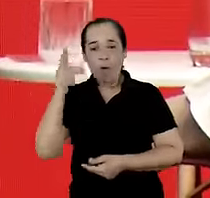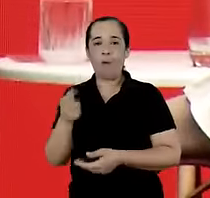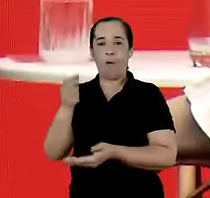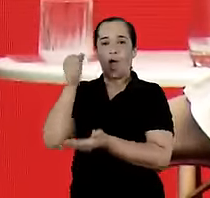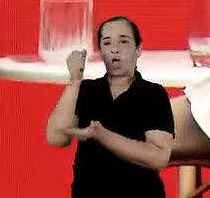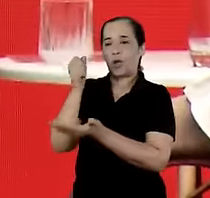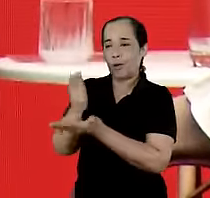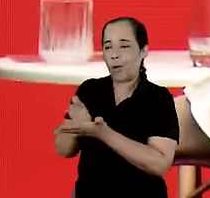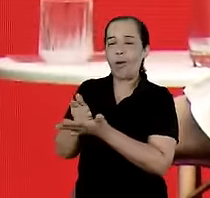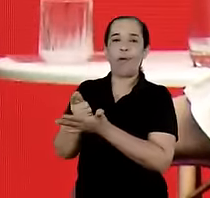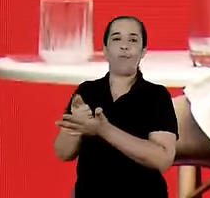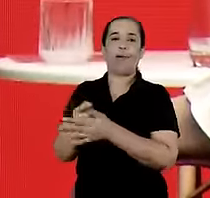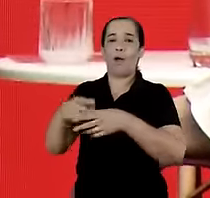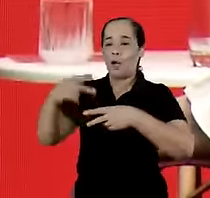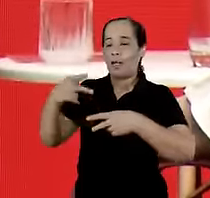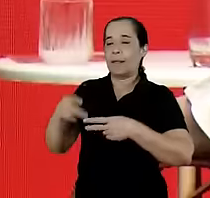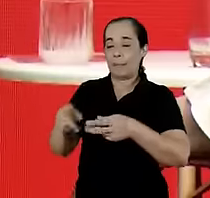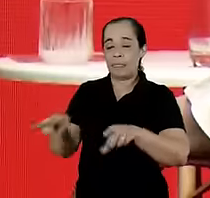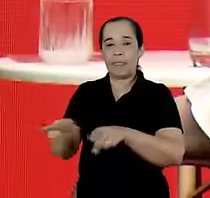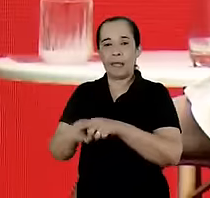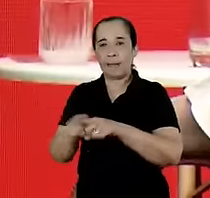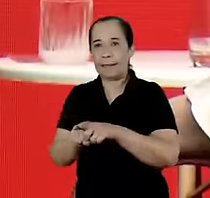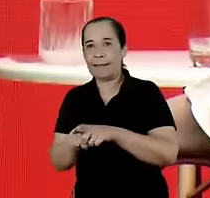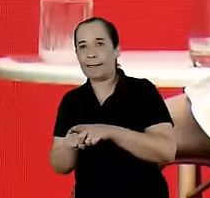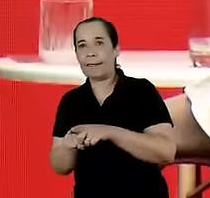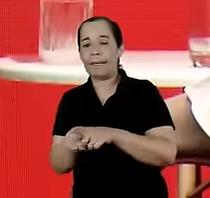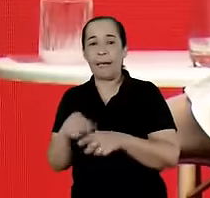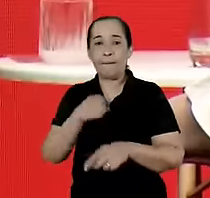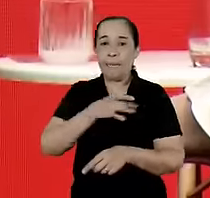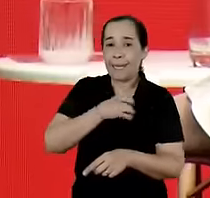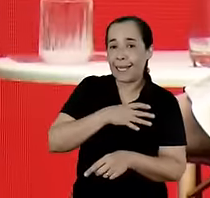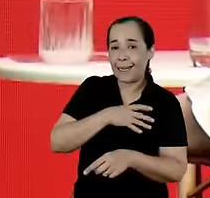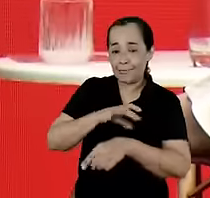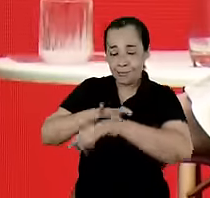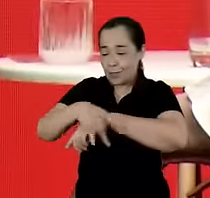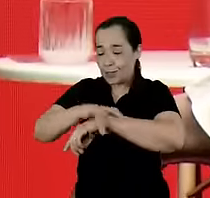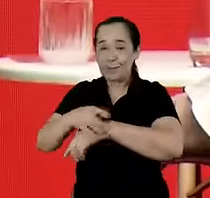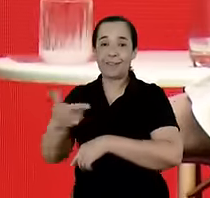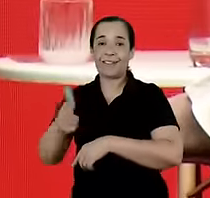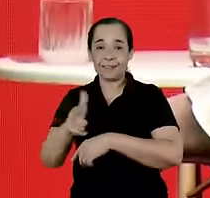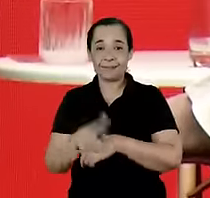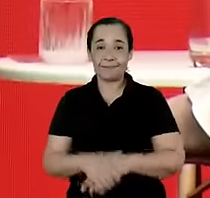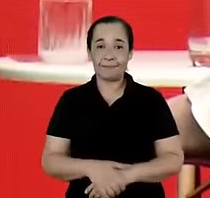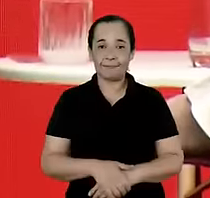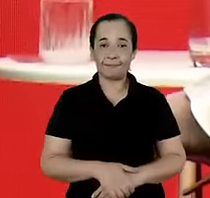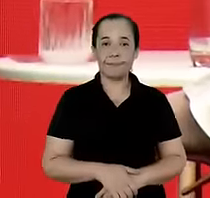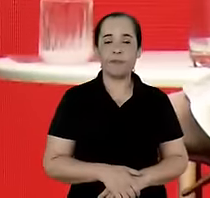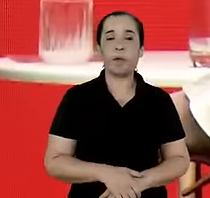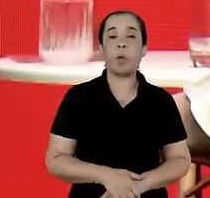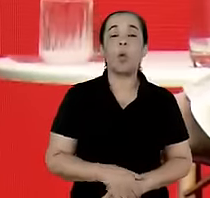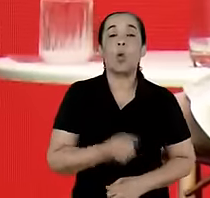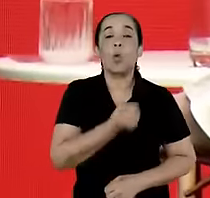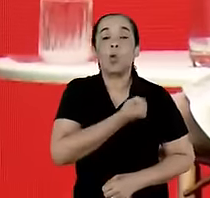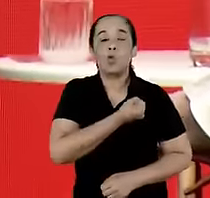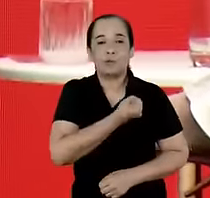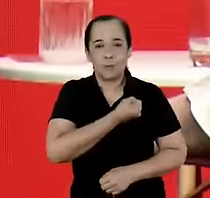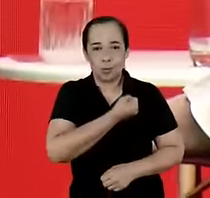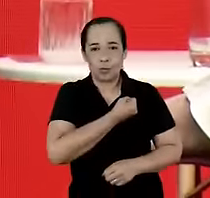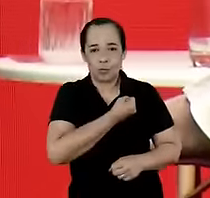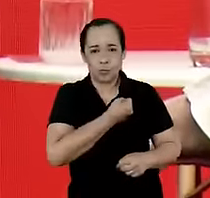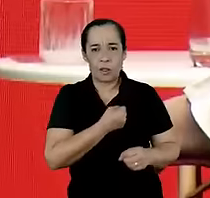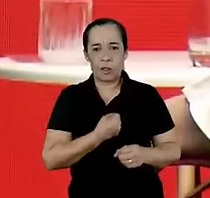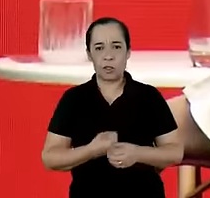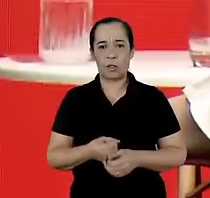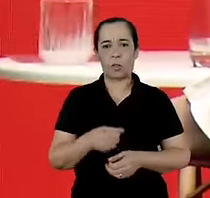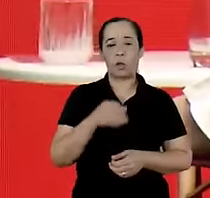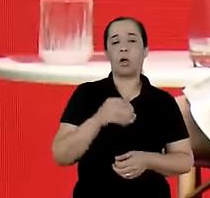Produtor que vai que volta vai que não sei o quê e o cara então e com isso os números né Eh eh de PIB decepcionaram